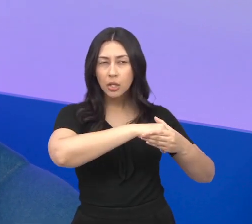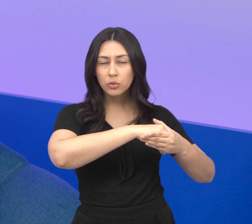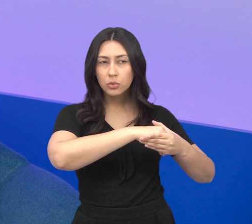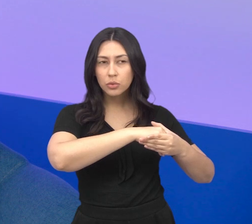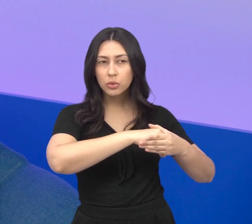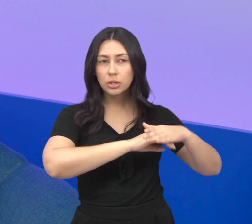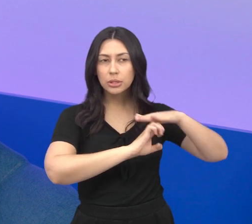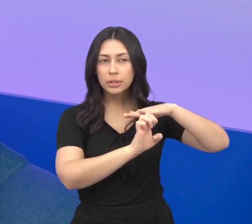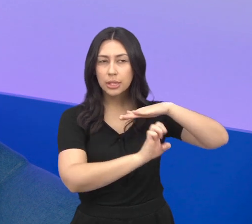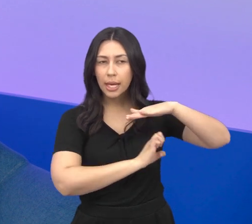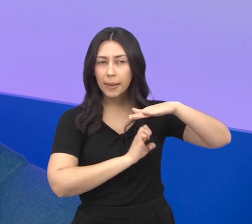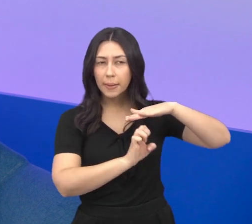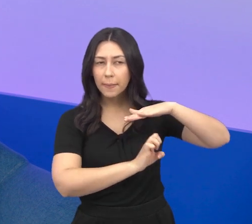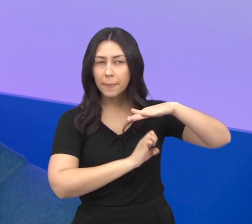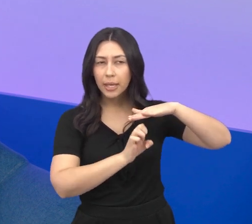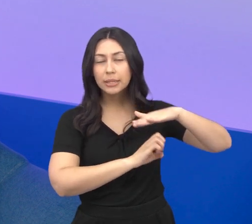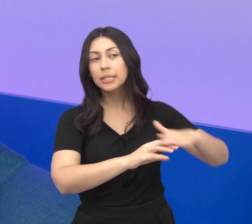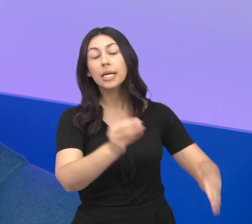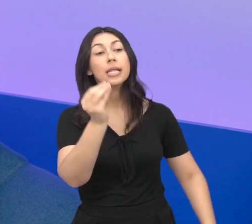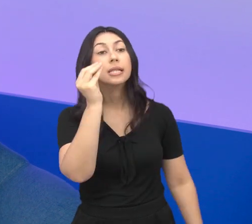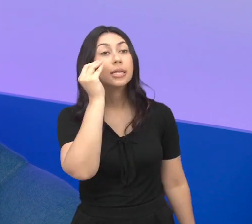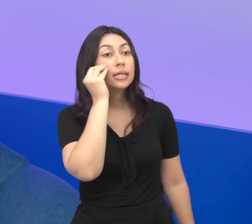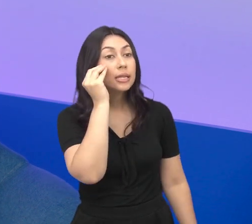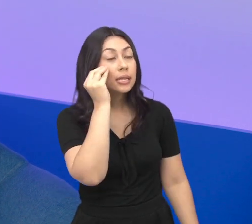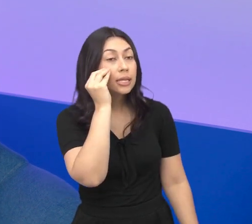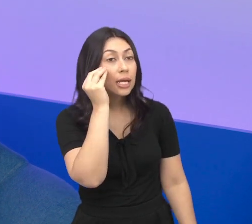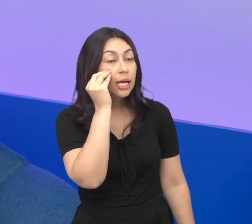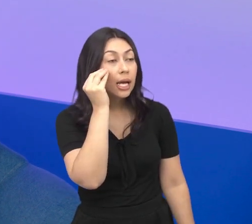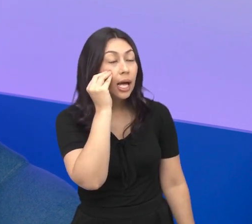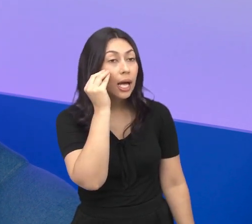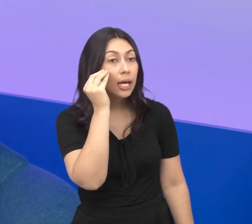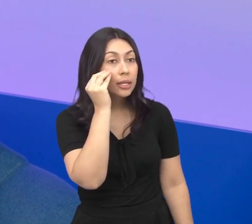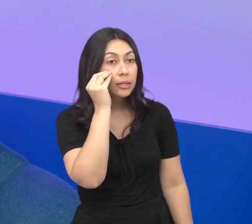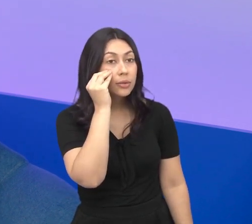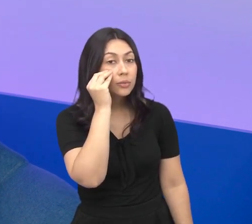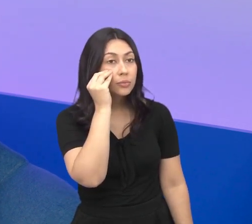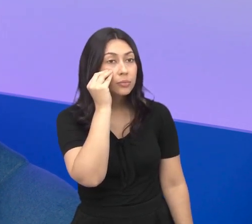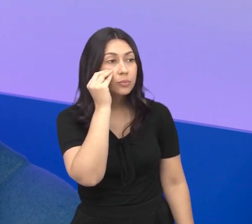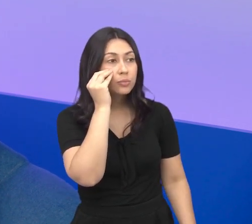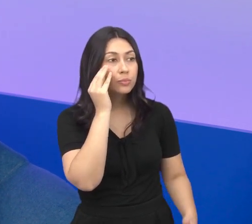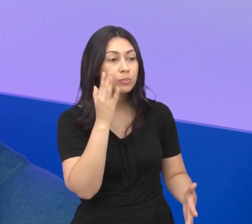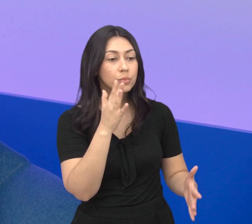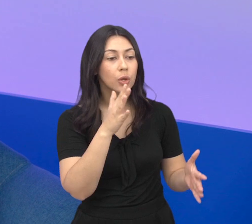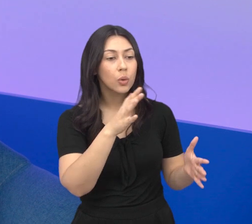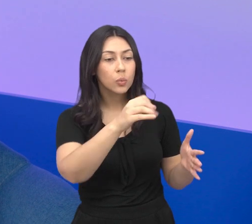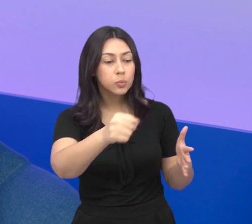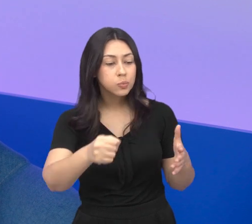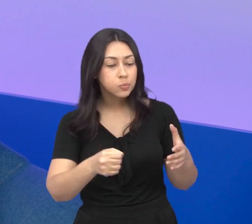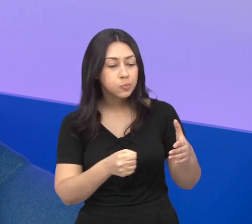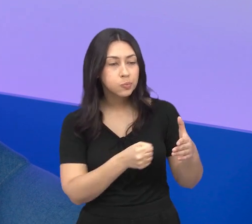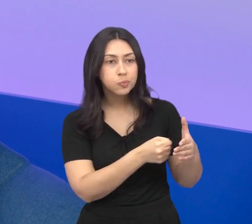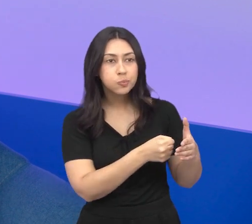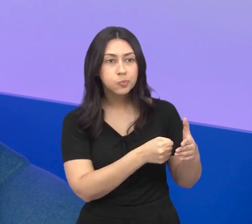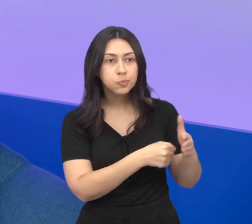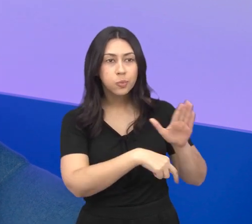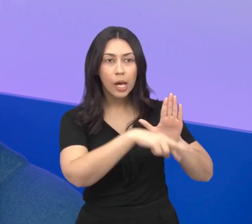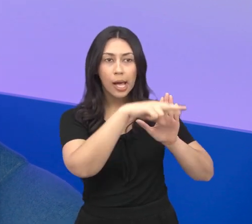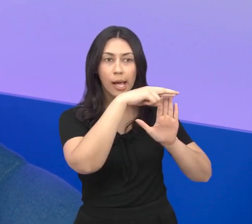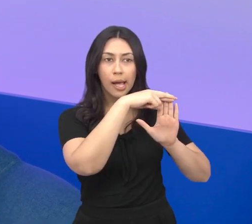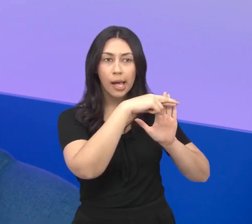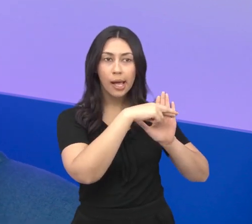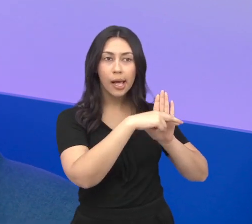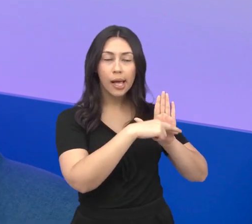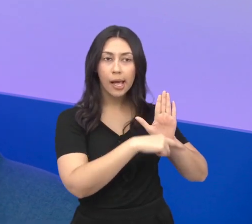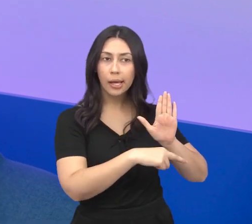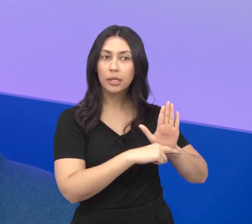buscam cada vez mais trazer para dentro do ambiente empresarial regularidades